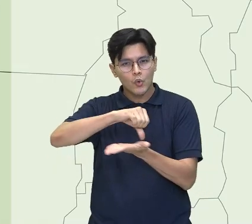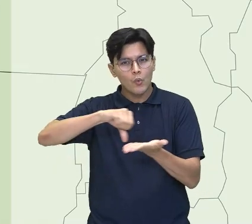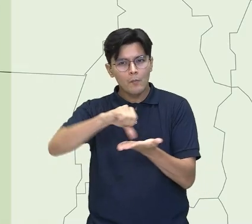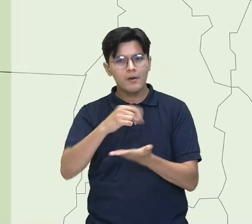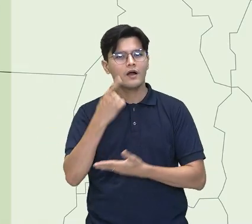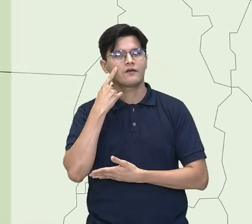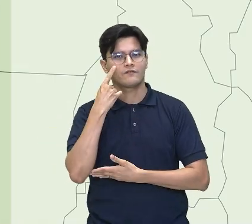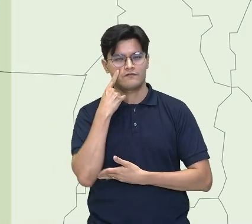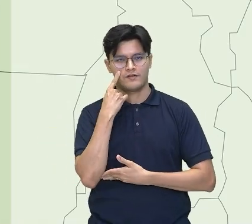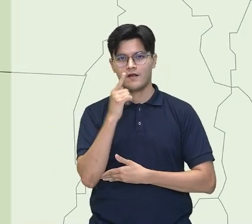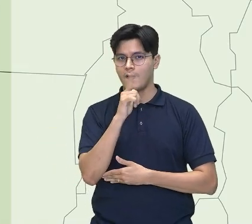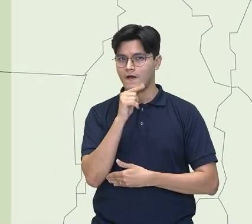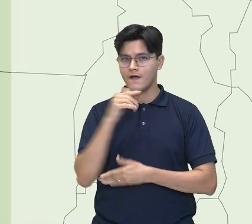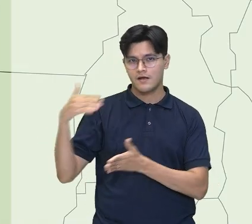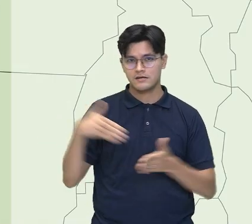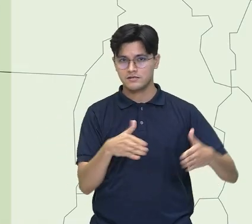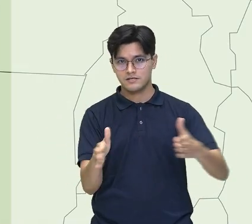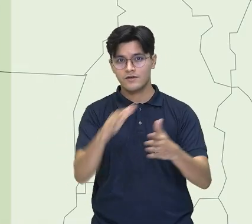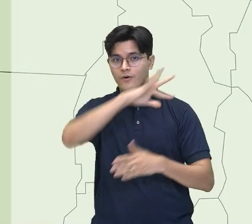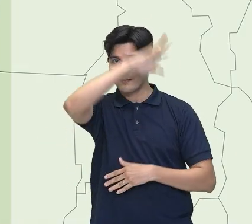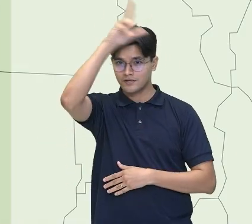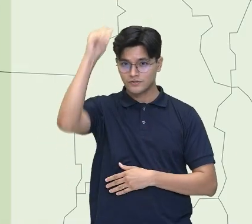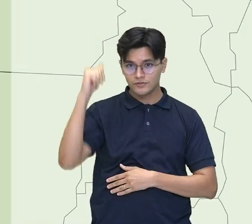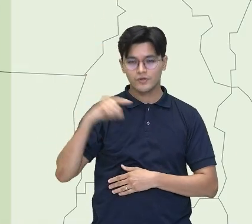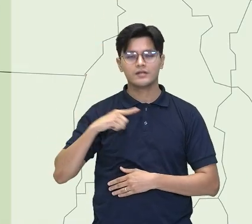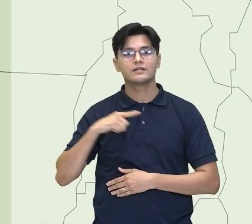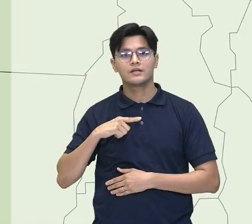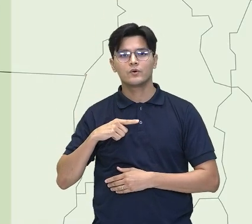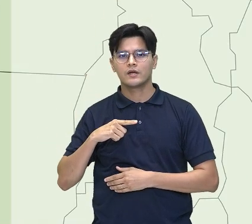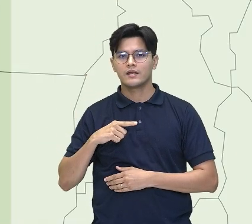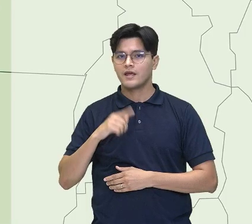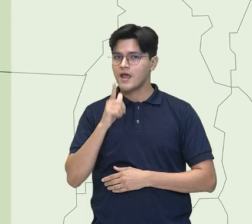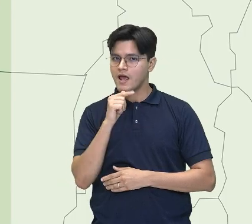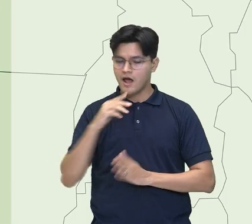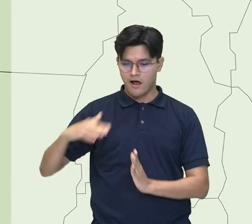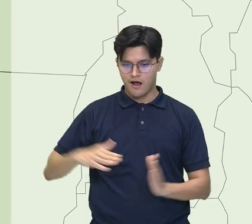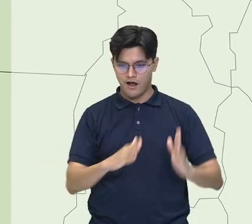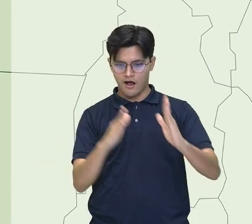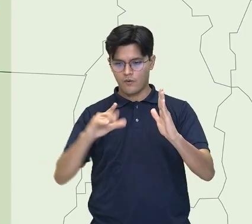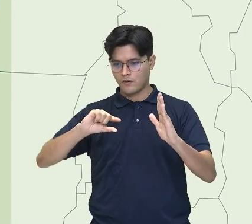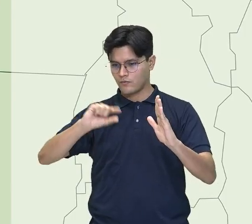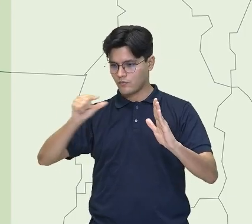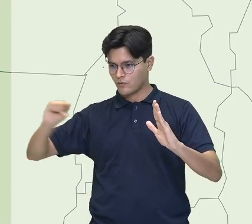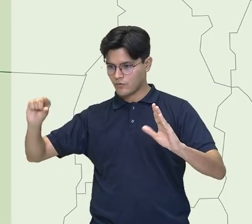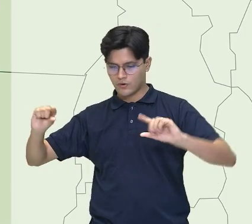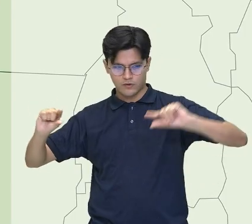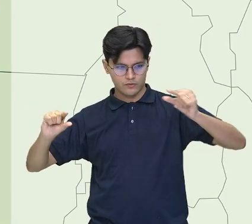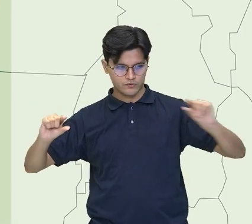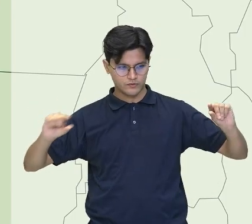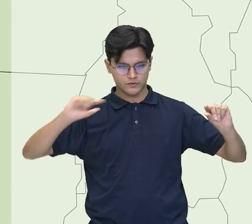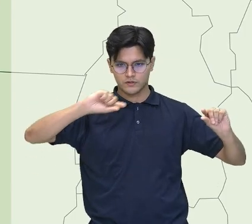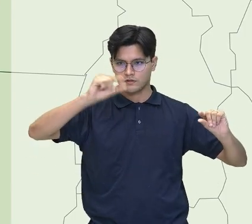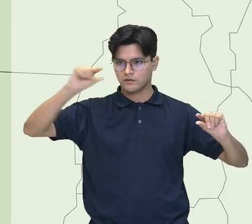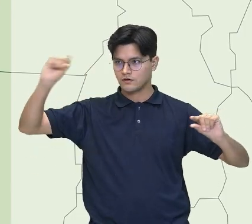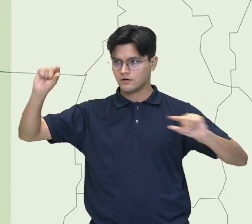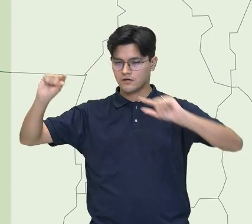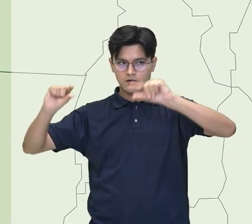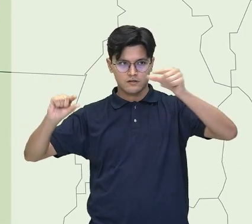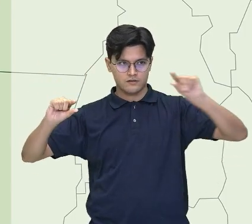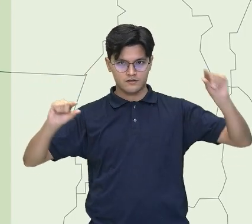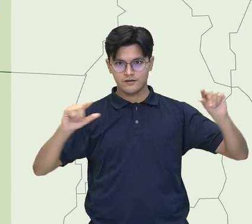Rio Amazonas, ele também tem os seus rios afluentes. que são os rios menores